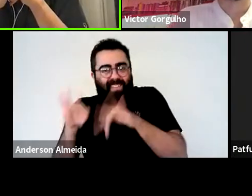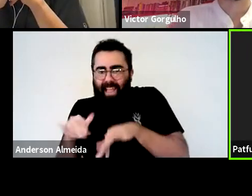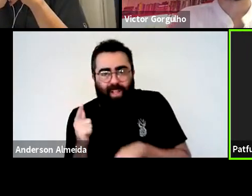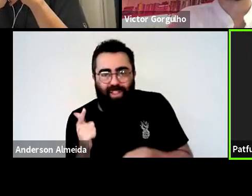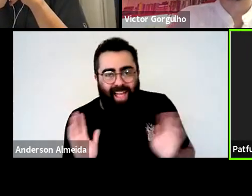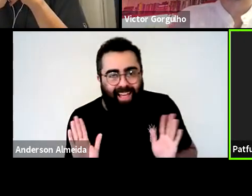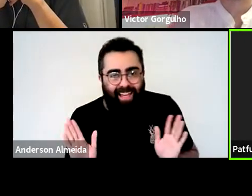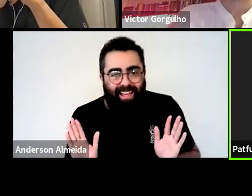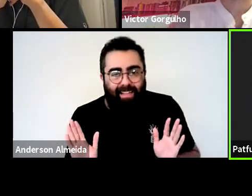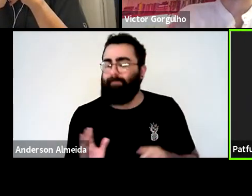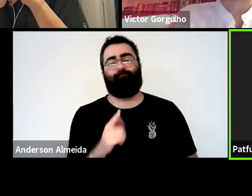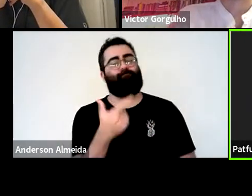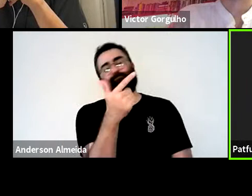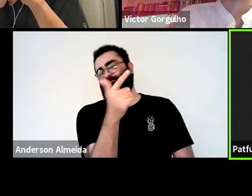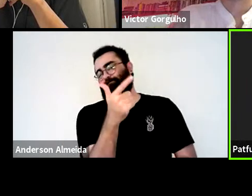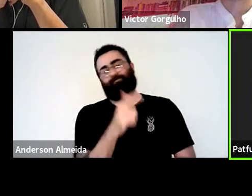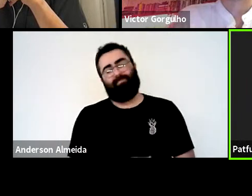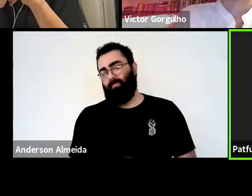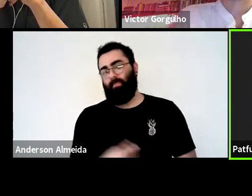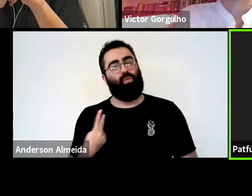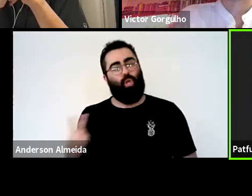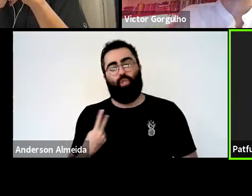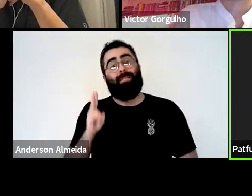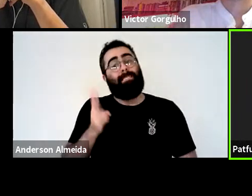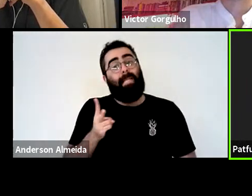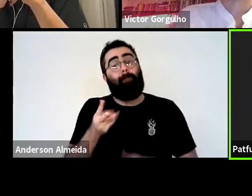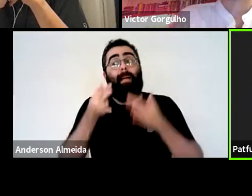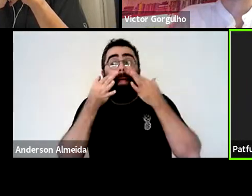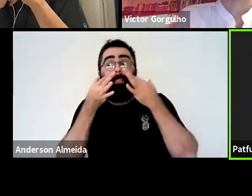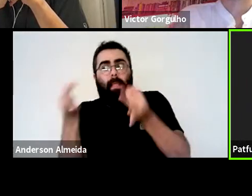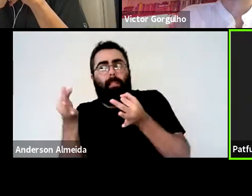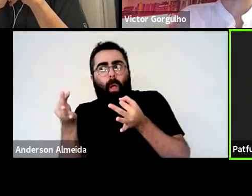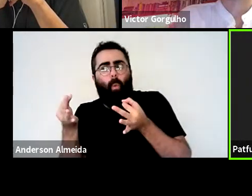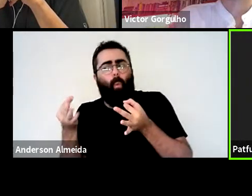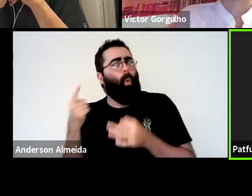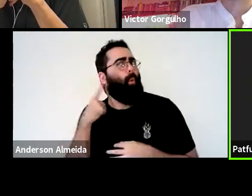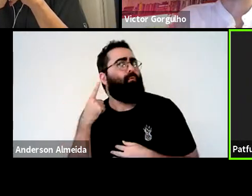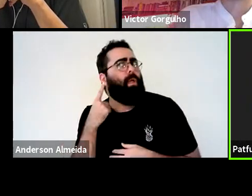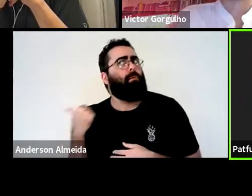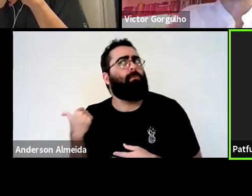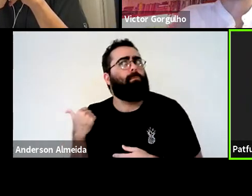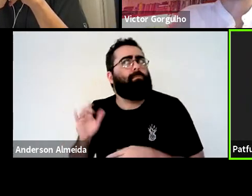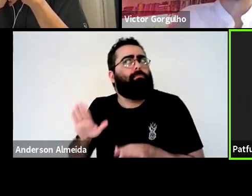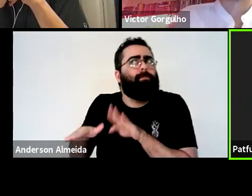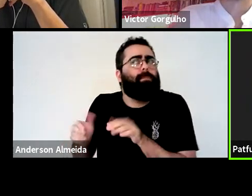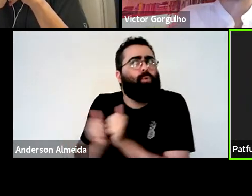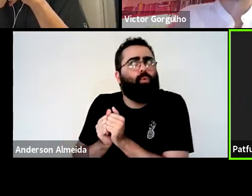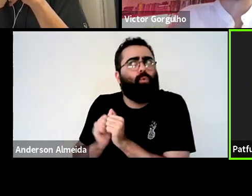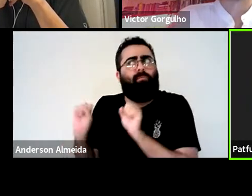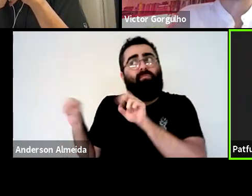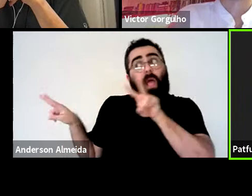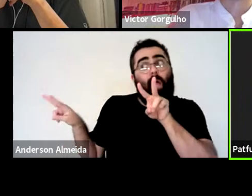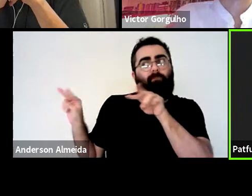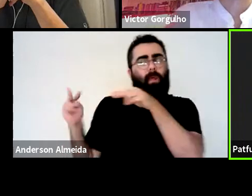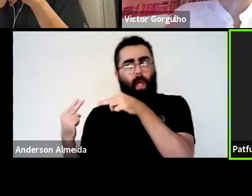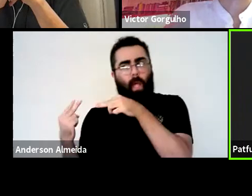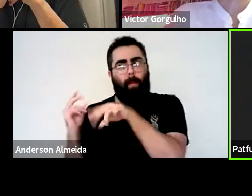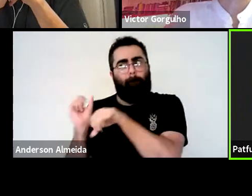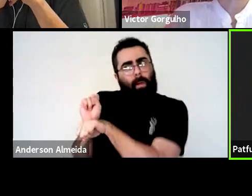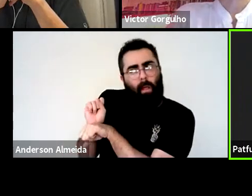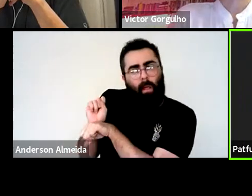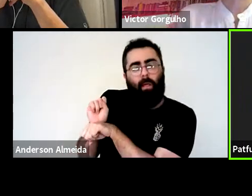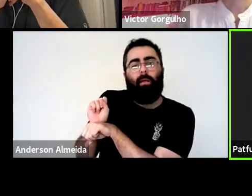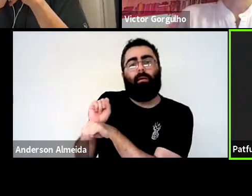está sempre nesse estado de atenção e de preparado para que vai acontecer, assim, vai virar, a gente vai parar. Então a gente nunca